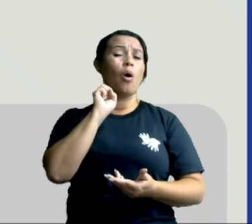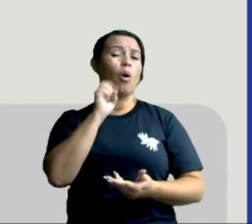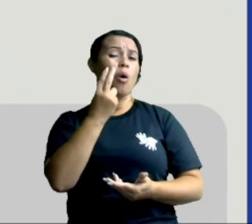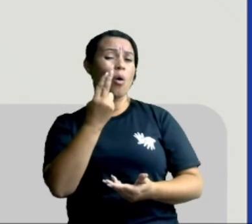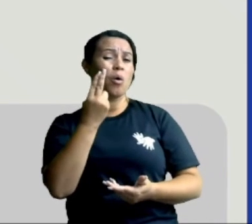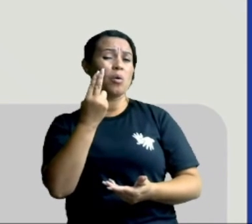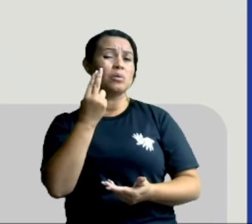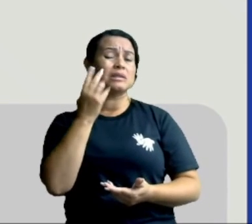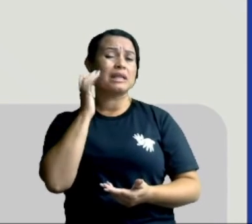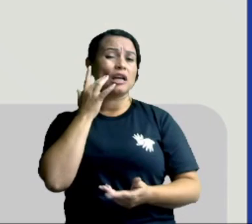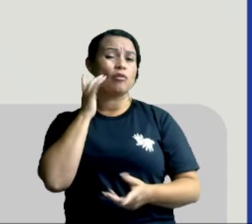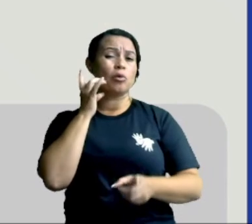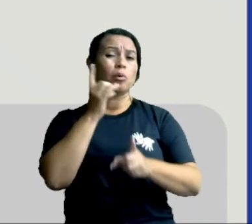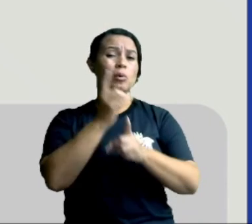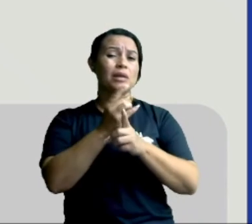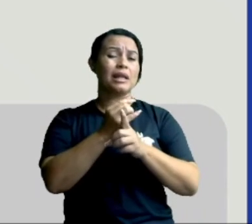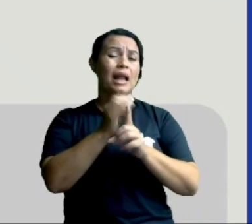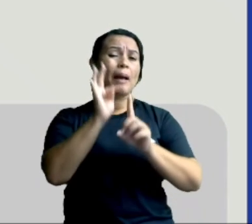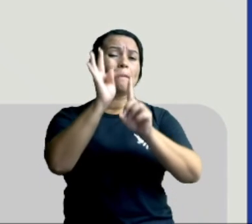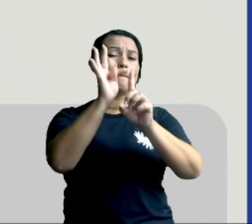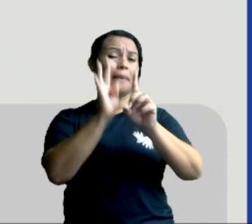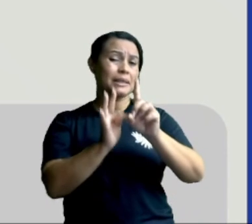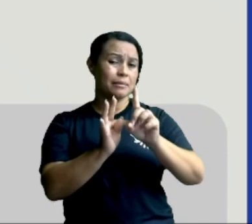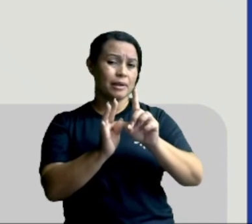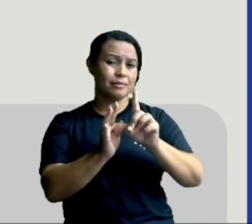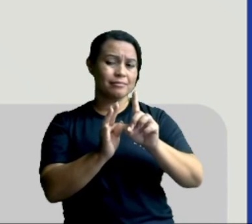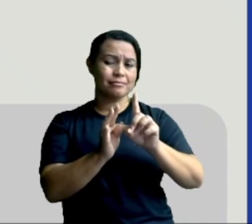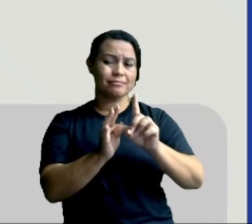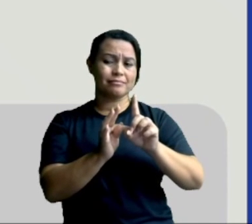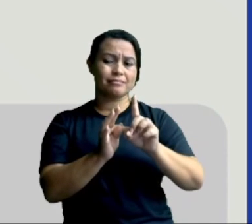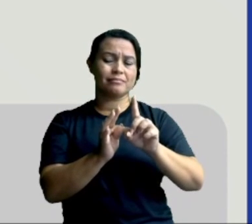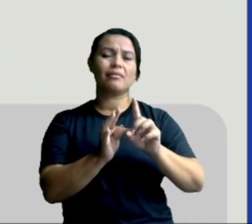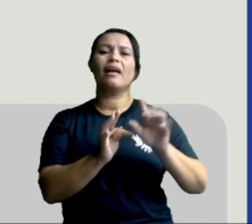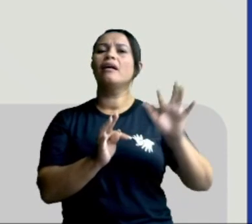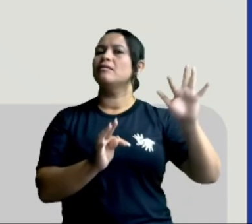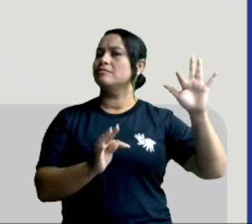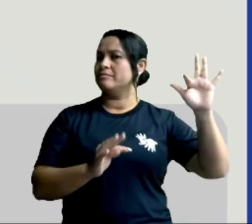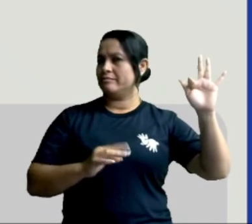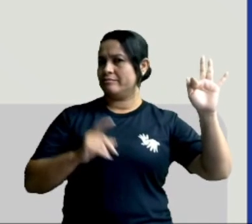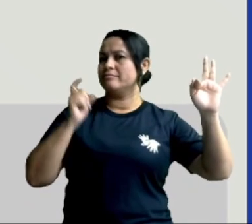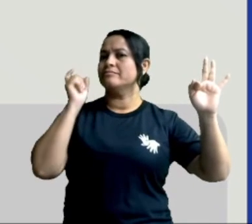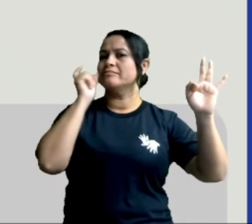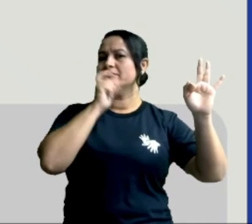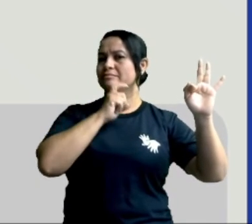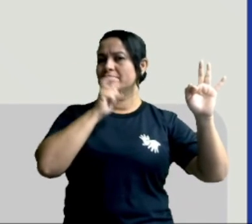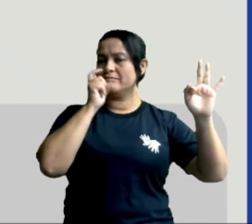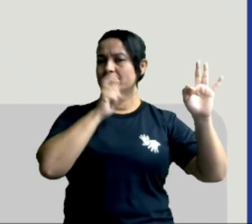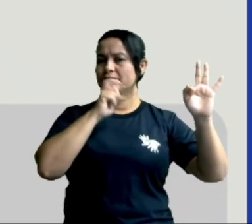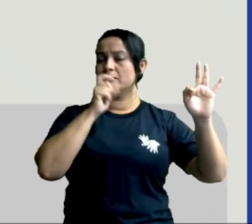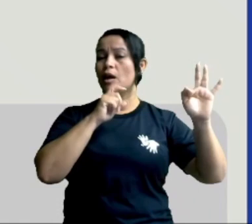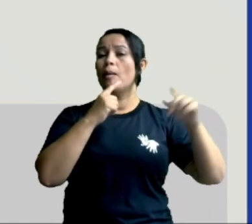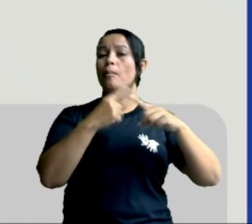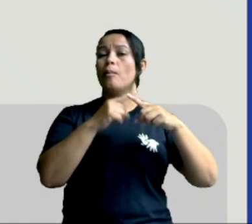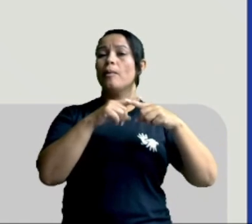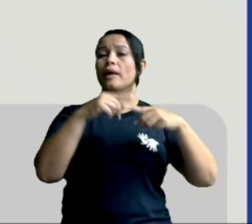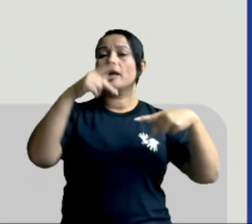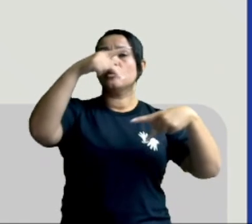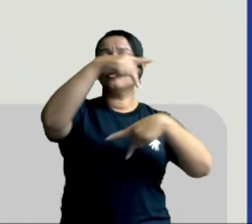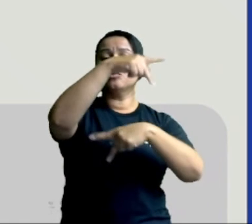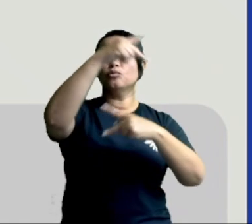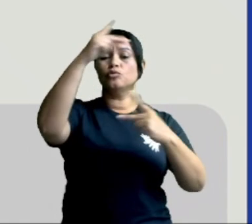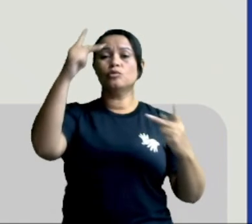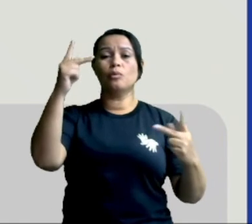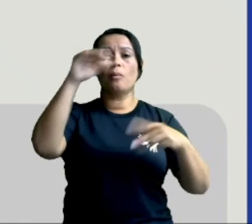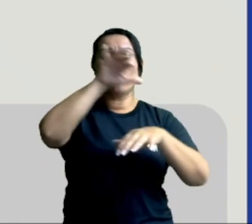eu vou encontrar baixas temperaturas ó tá falso aqui né nos polos nós